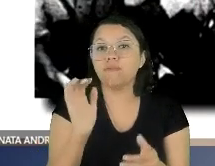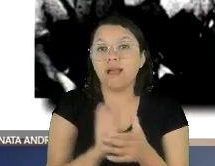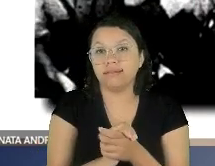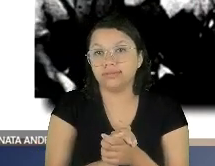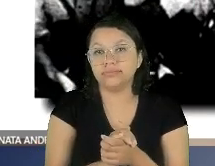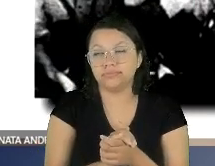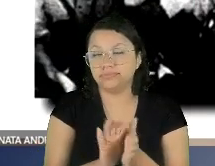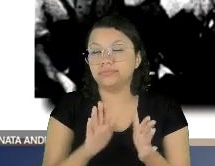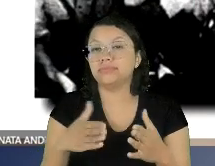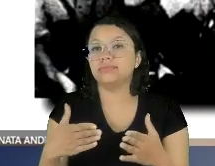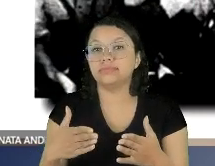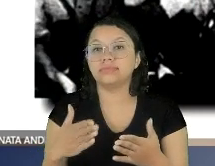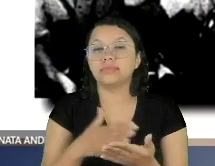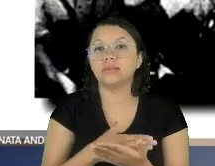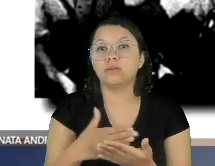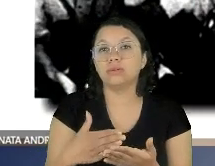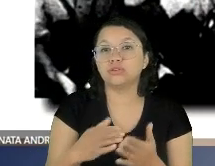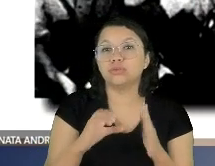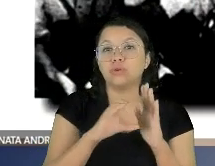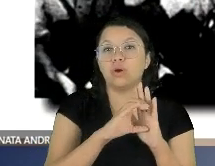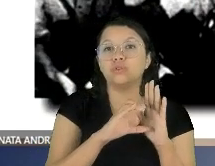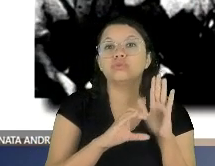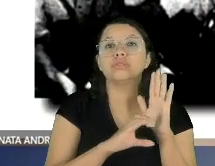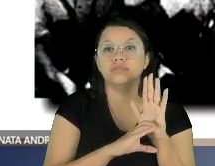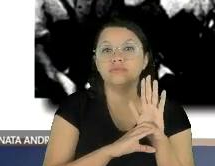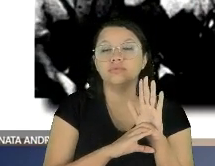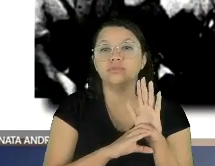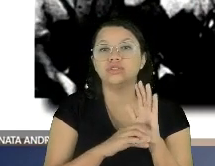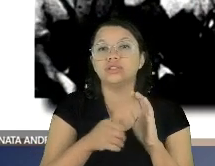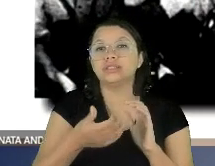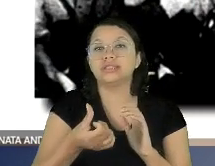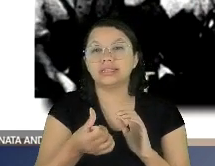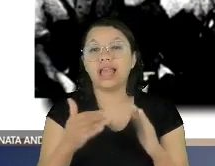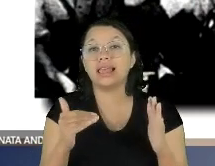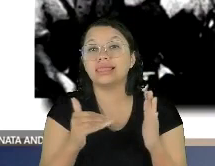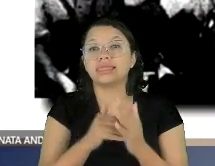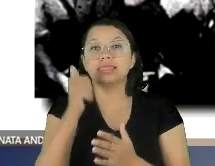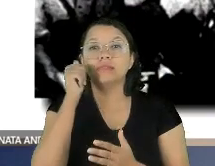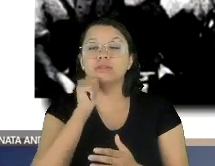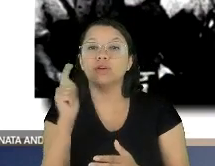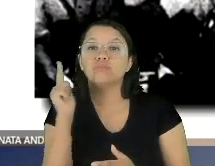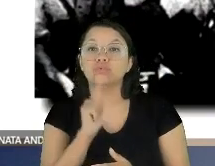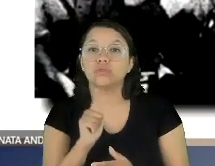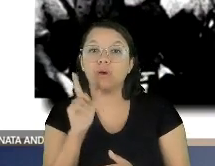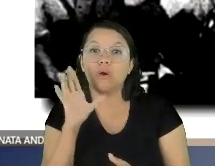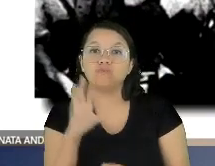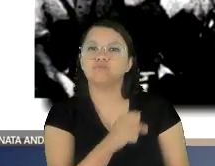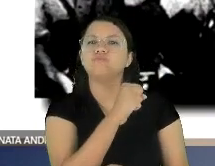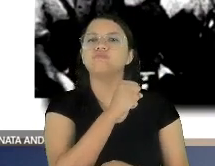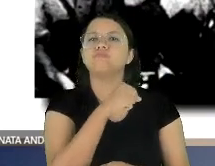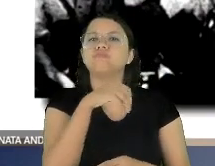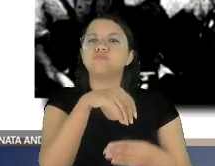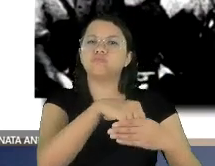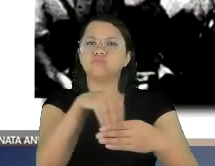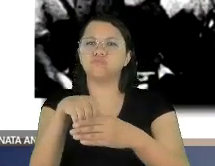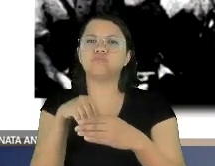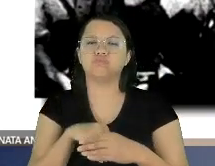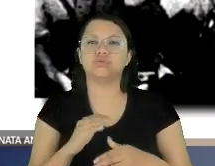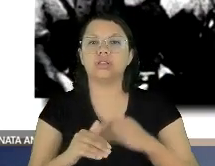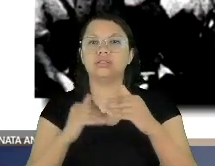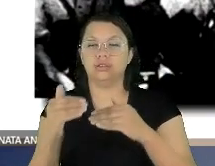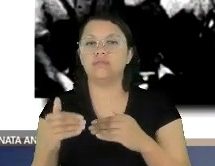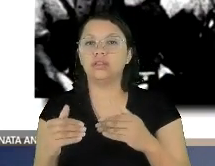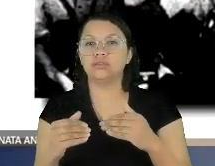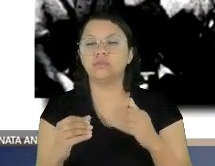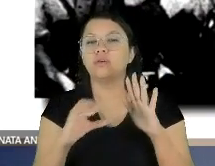da entrada do Código Civil de 16, até a mulher conseguir conquistar o voto através do Código Eleitoral